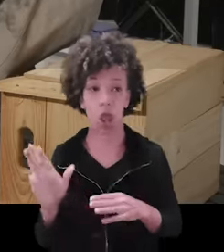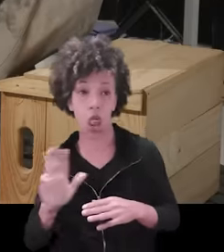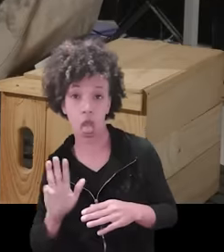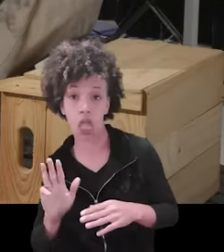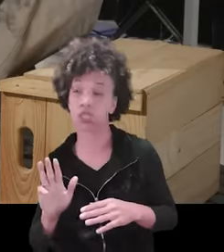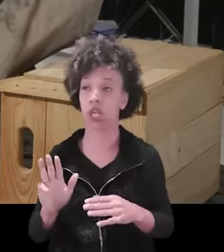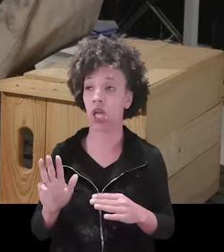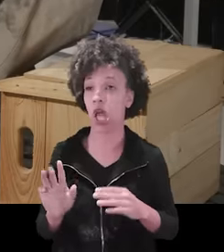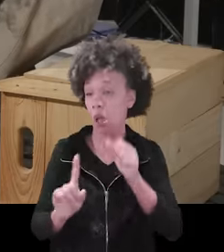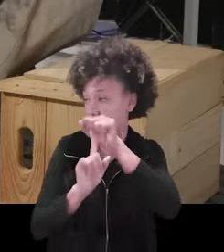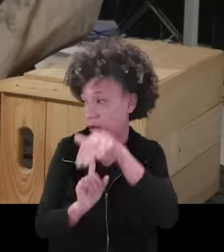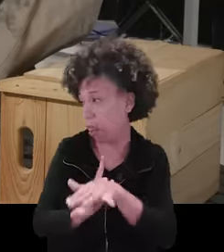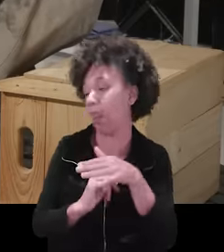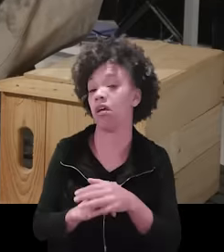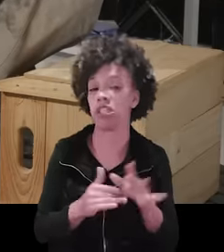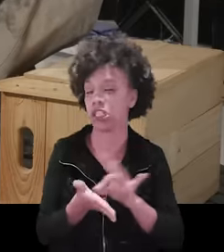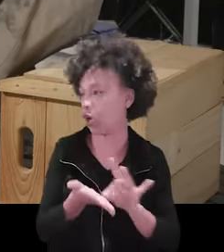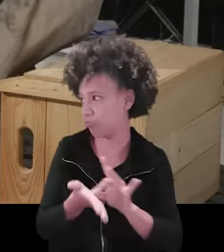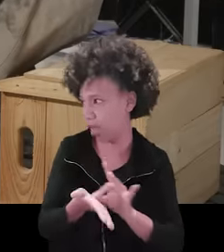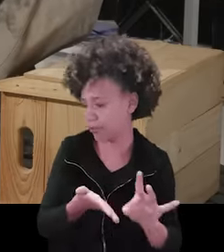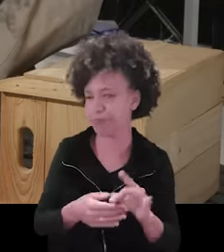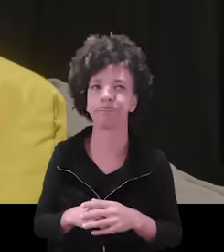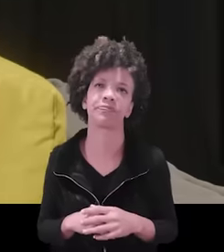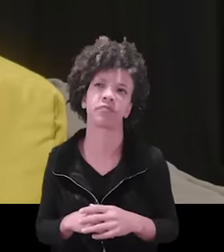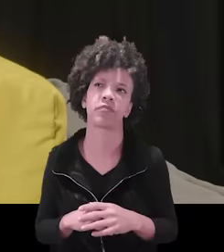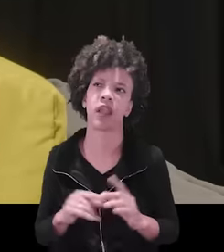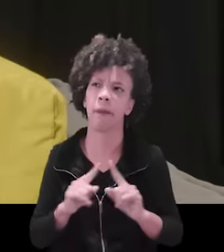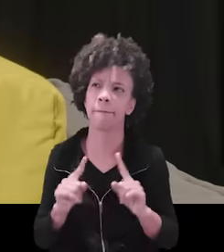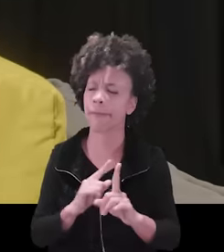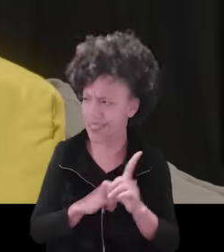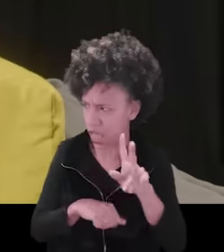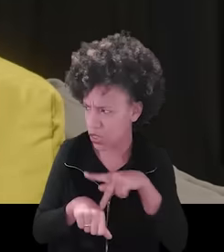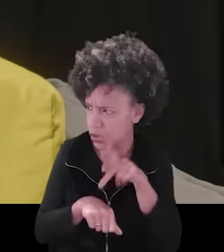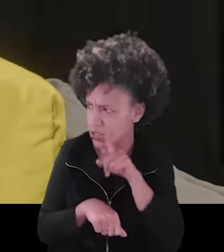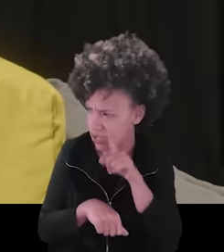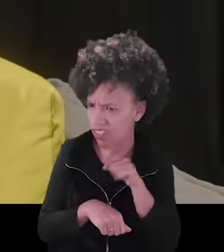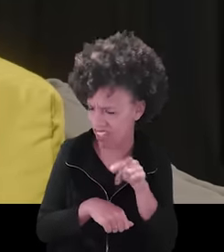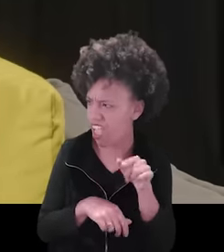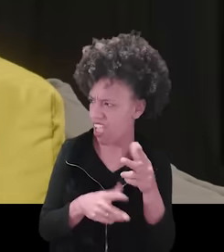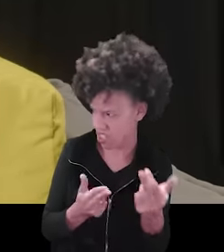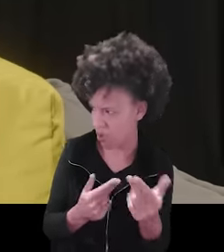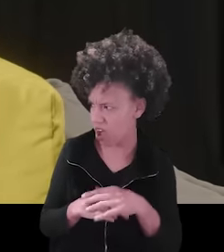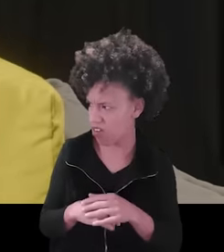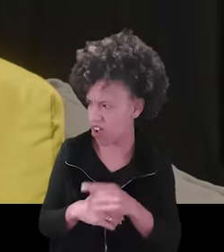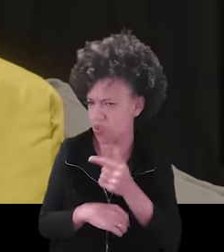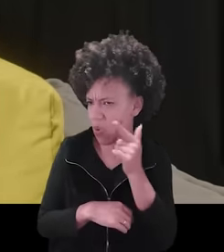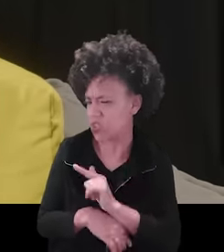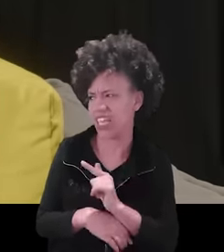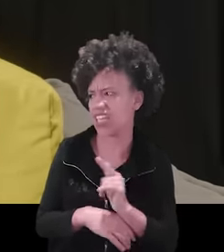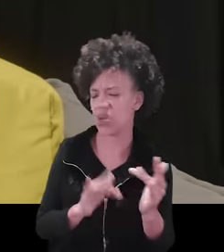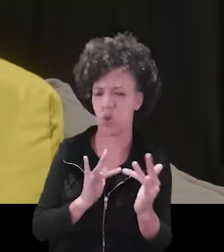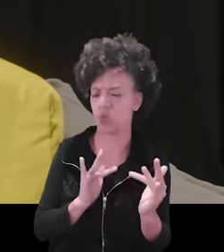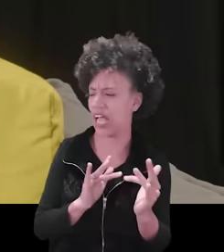é bolsonari se o soro lista o solo estão solução de sabores antes eu de tal o Olá meus Estados Unidos é mesmo assim tipo vocês